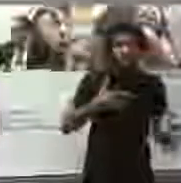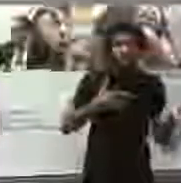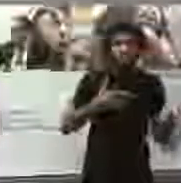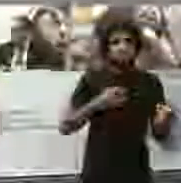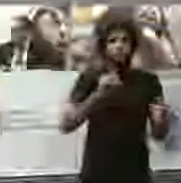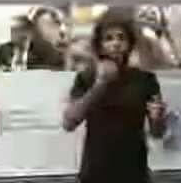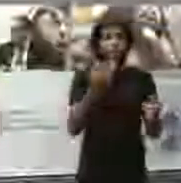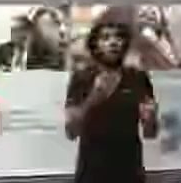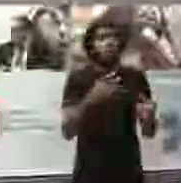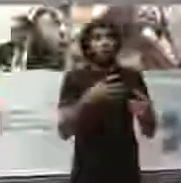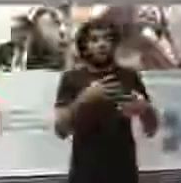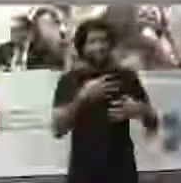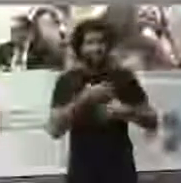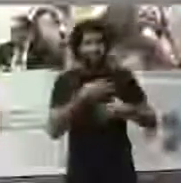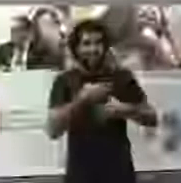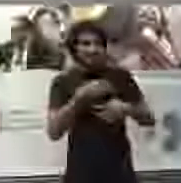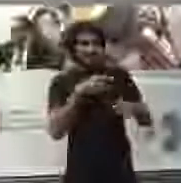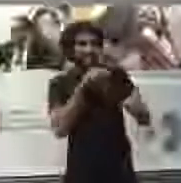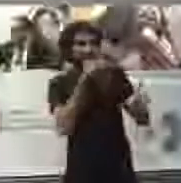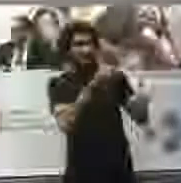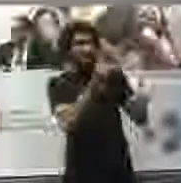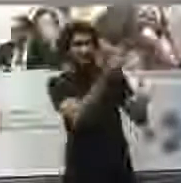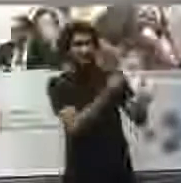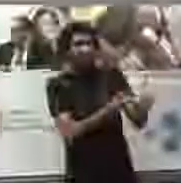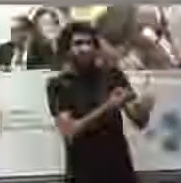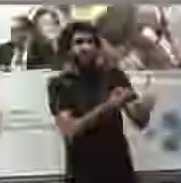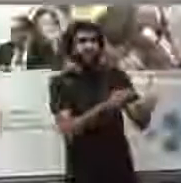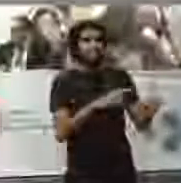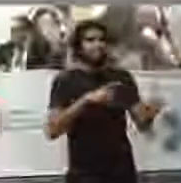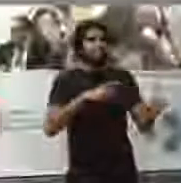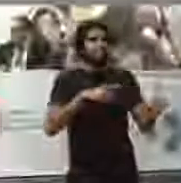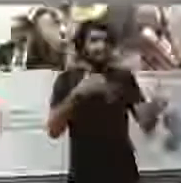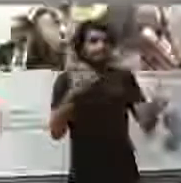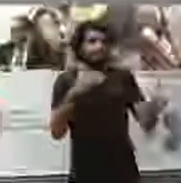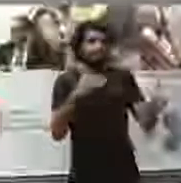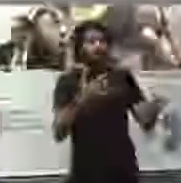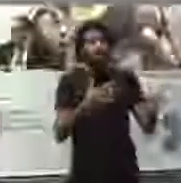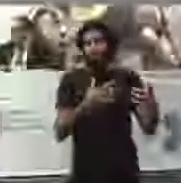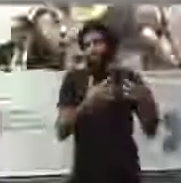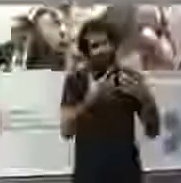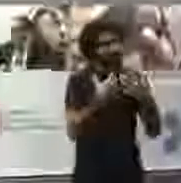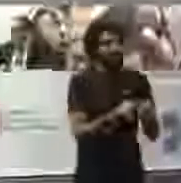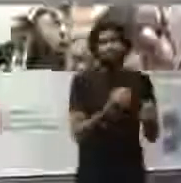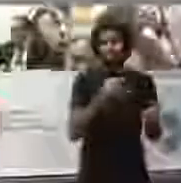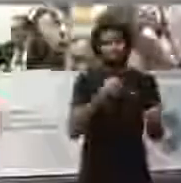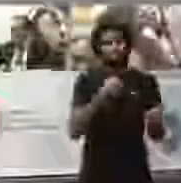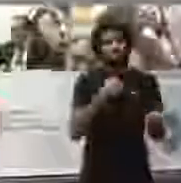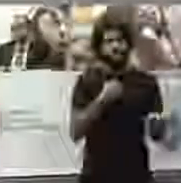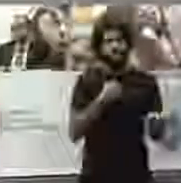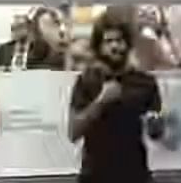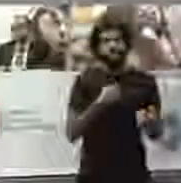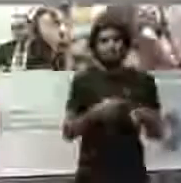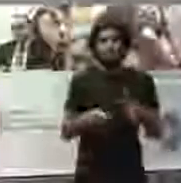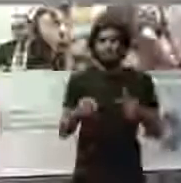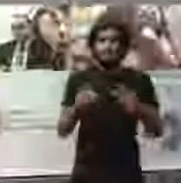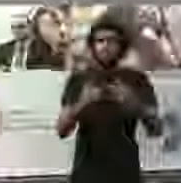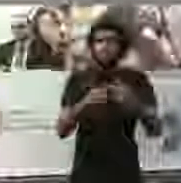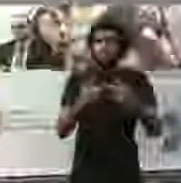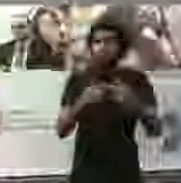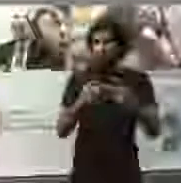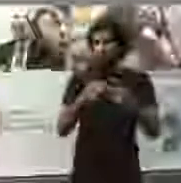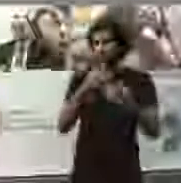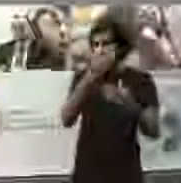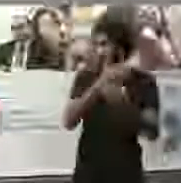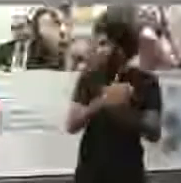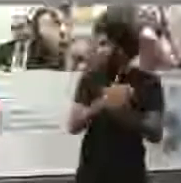amedrontar o gestor para que ele deixe o cargo isso realmente não é aceitável a segunda ação movida pela mesa promotor